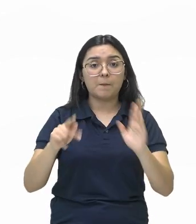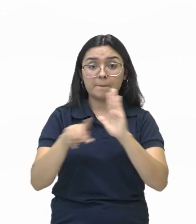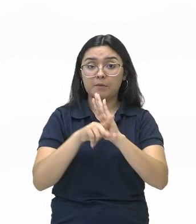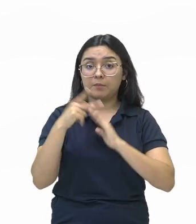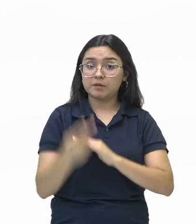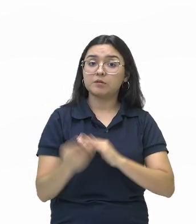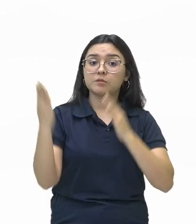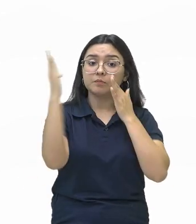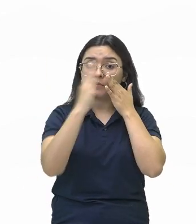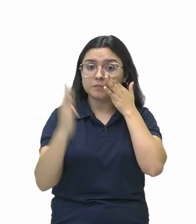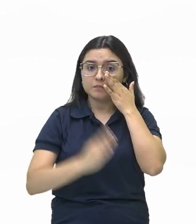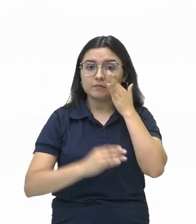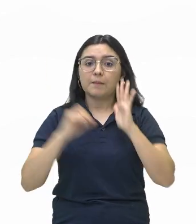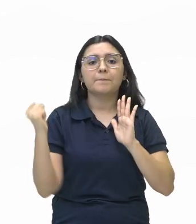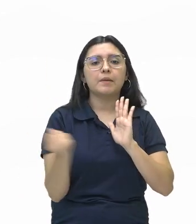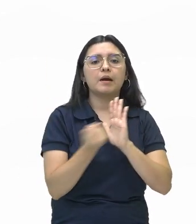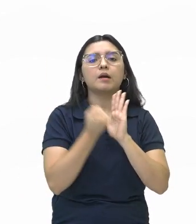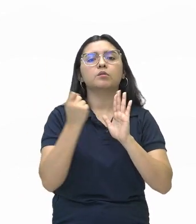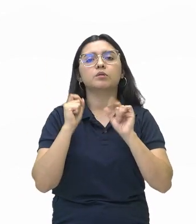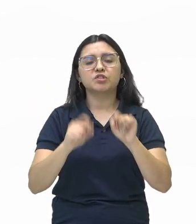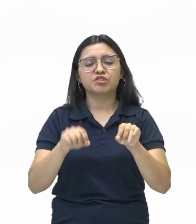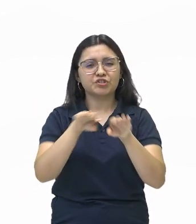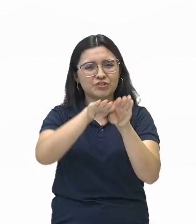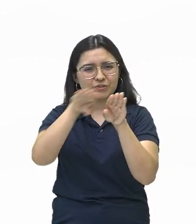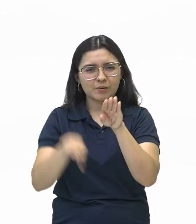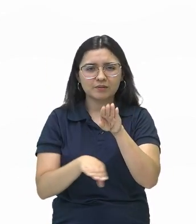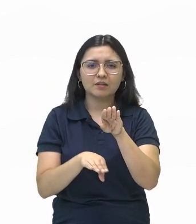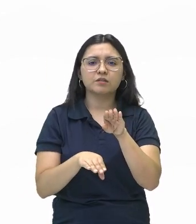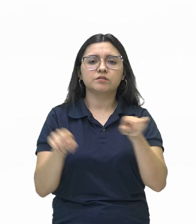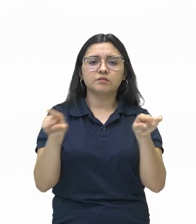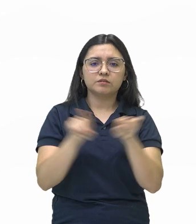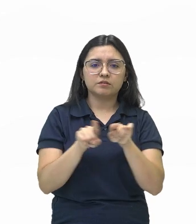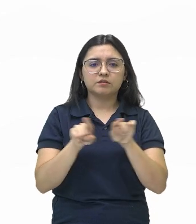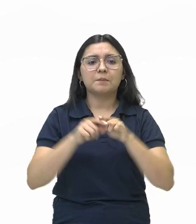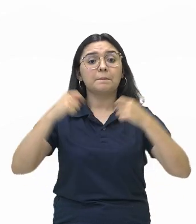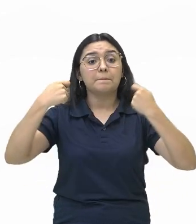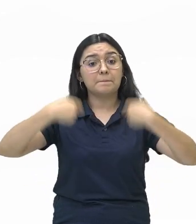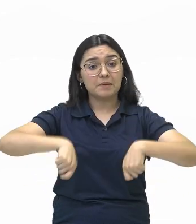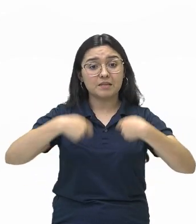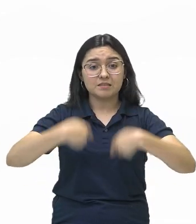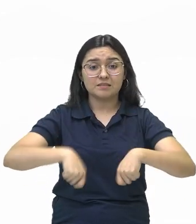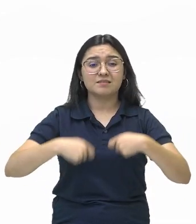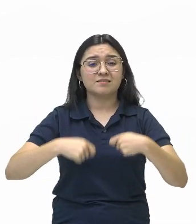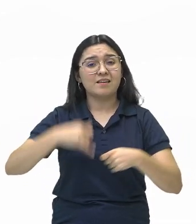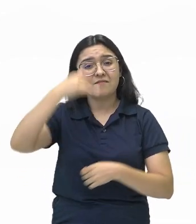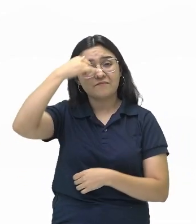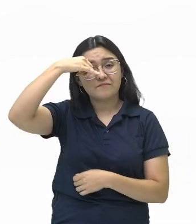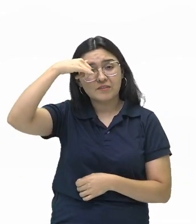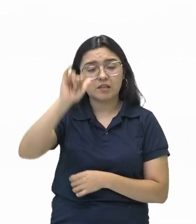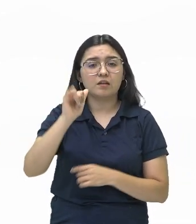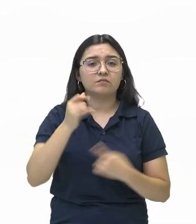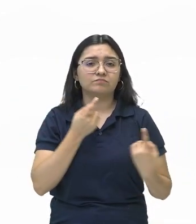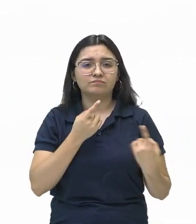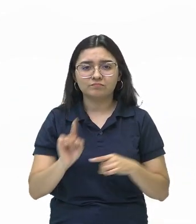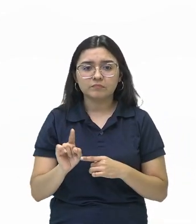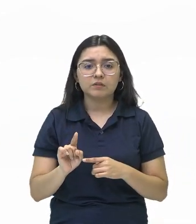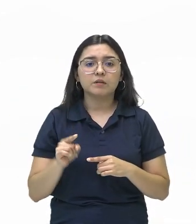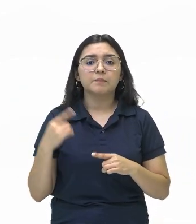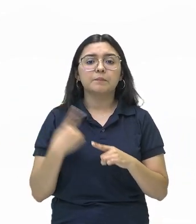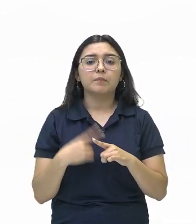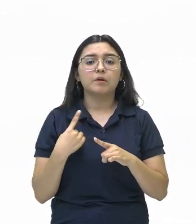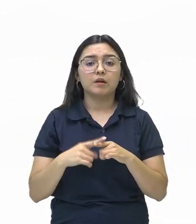Brasil, ela é marcada, sim, por desigualdades que precisam ser combatidas